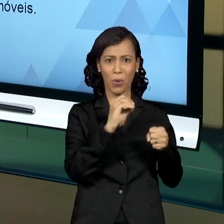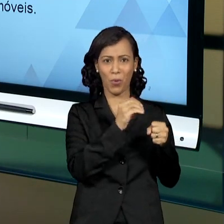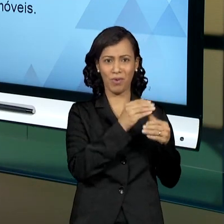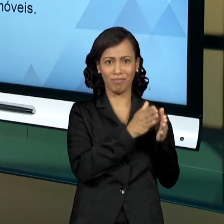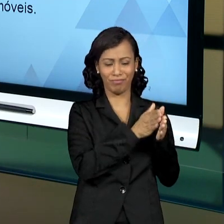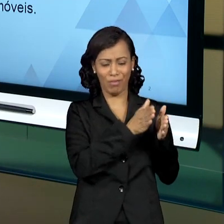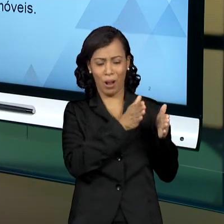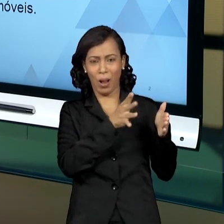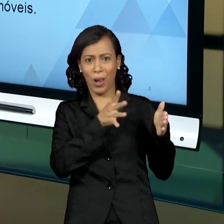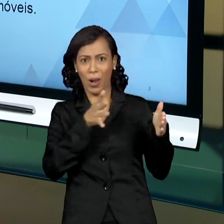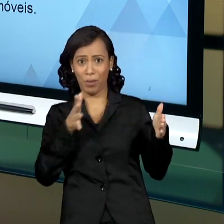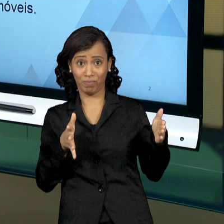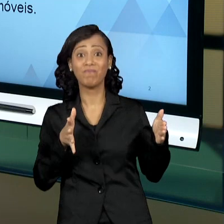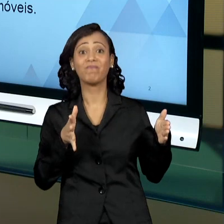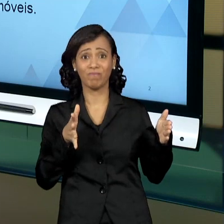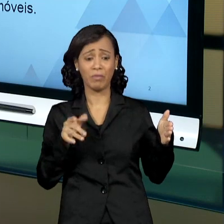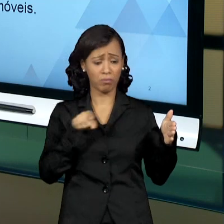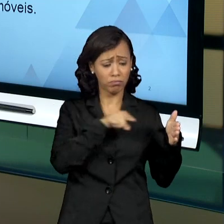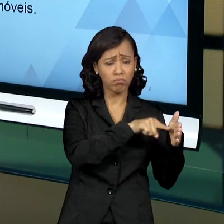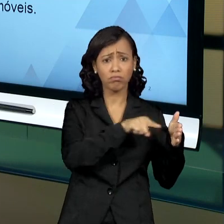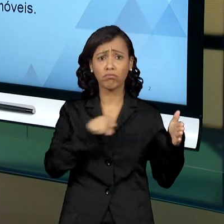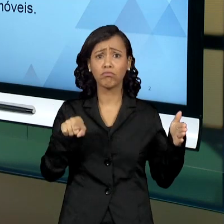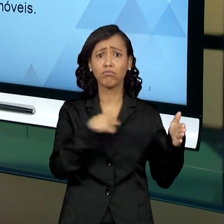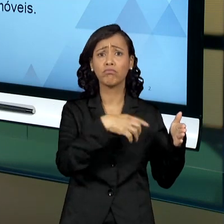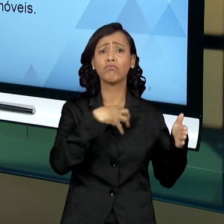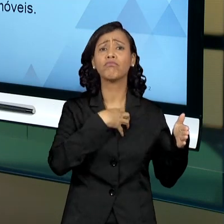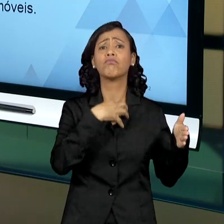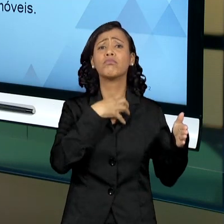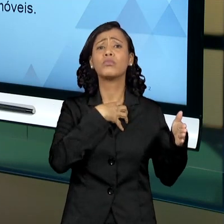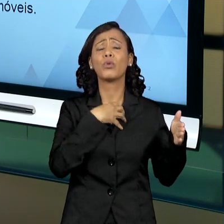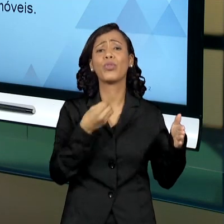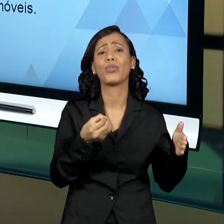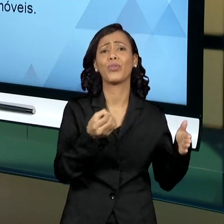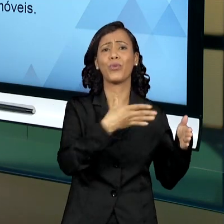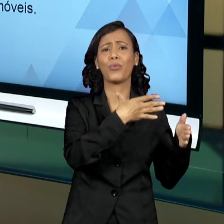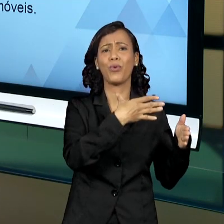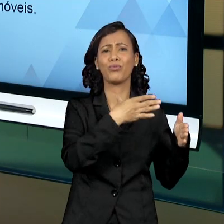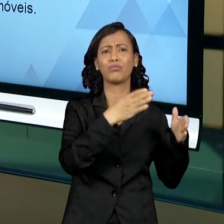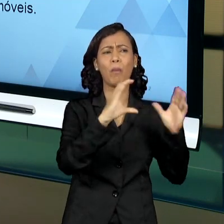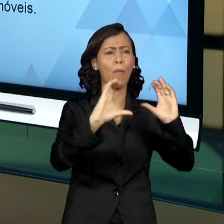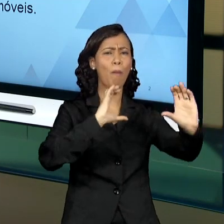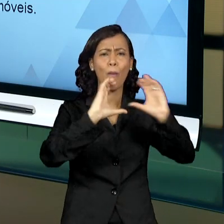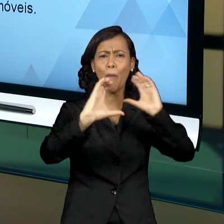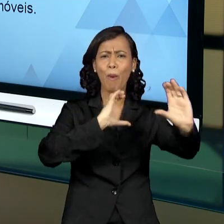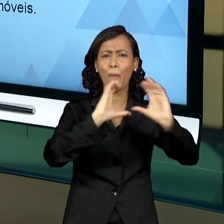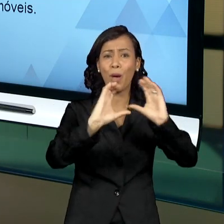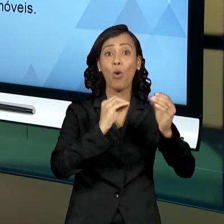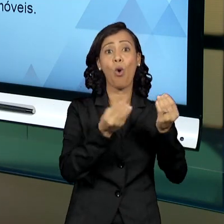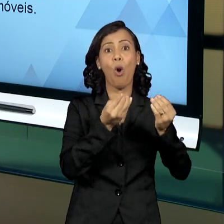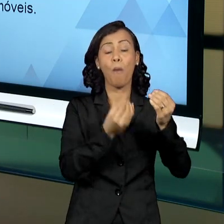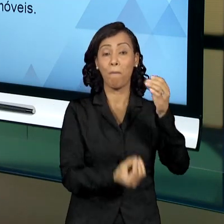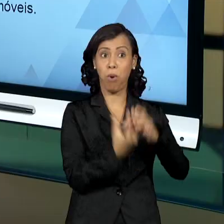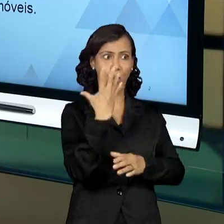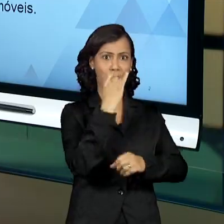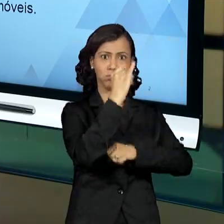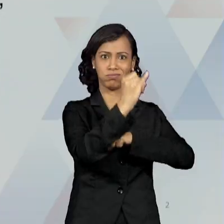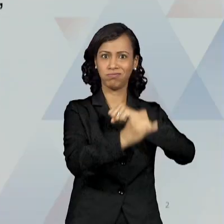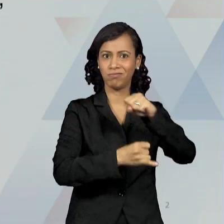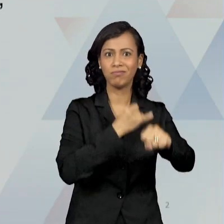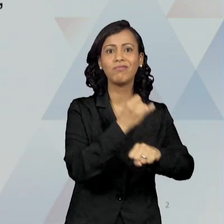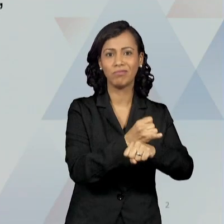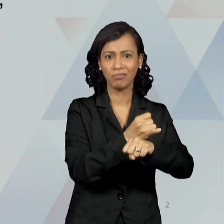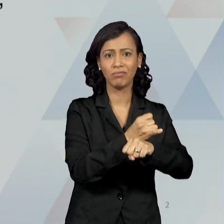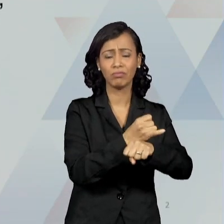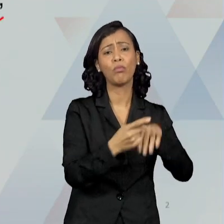estudantes imersos nessa nova possibilidade de comunicação que é a internet são denominados, né,